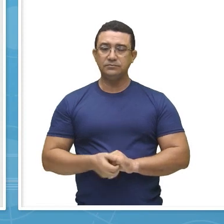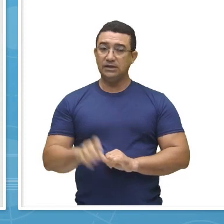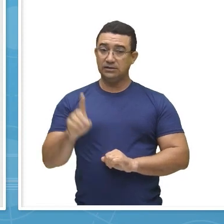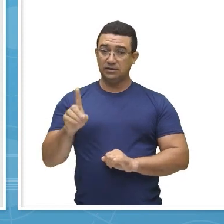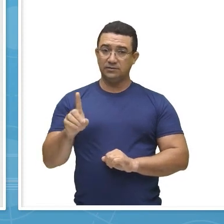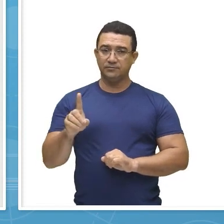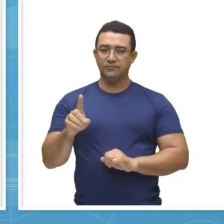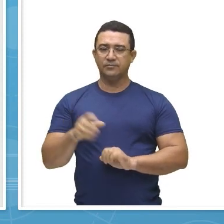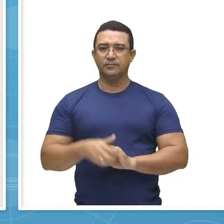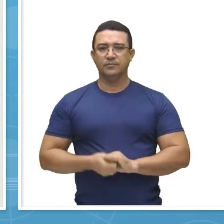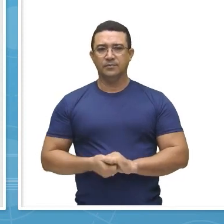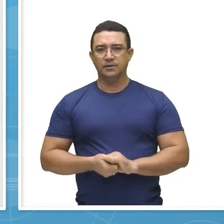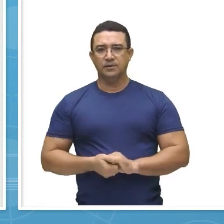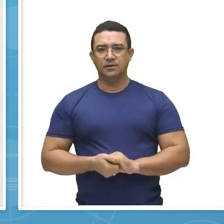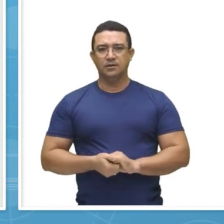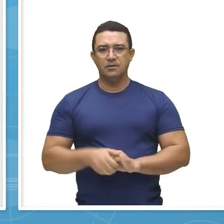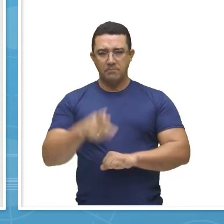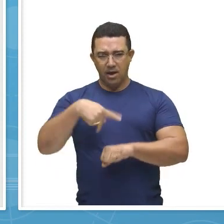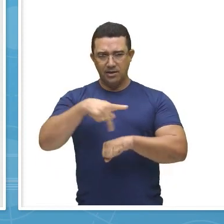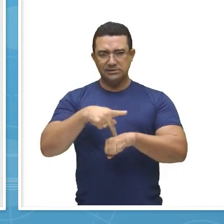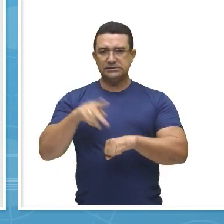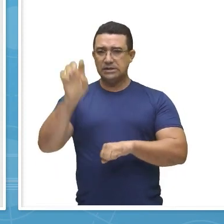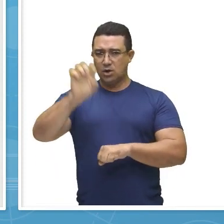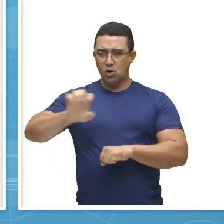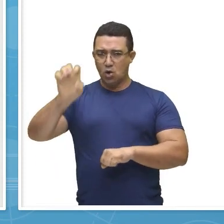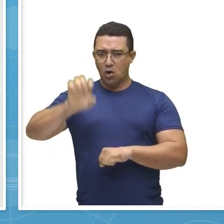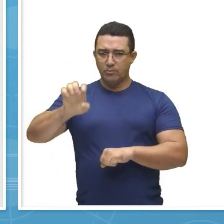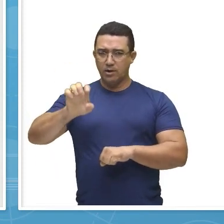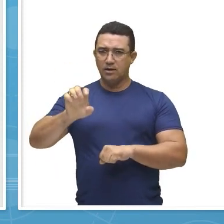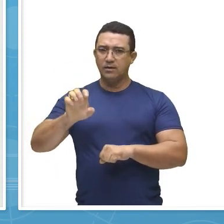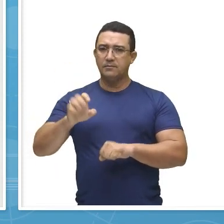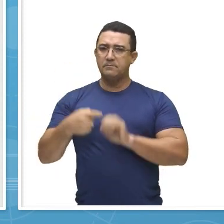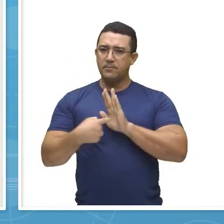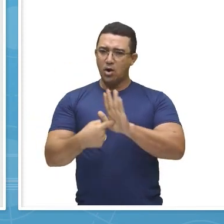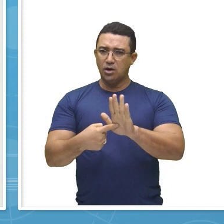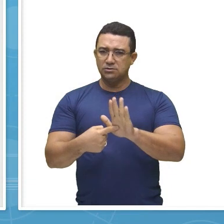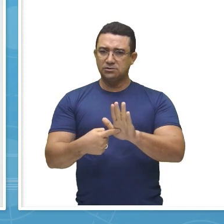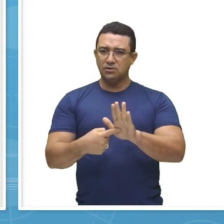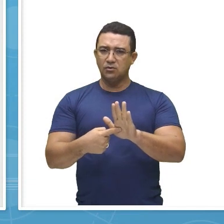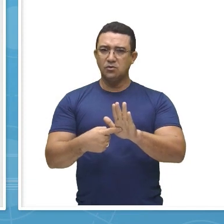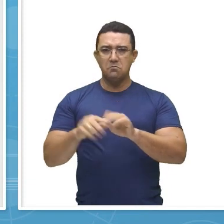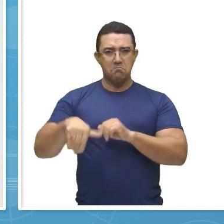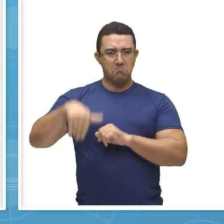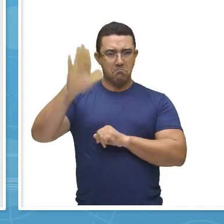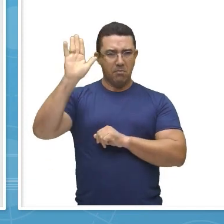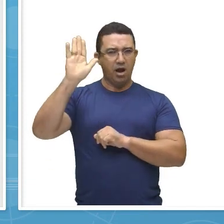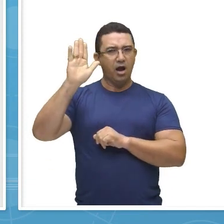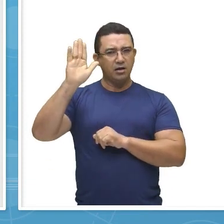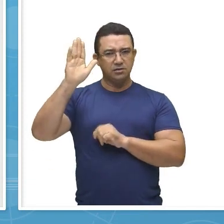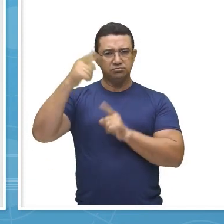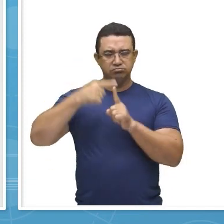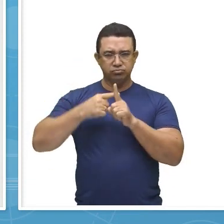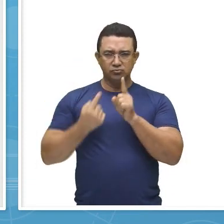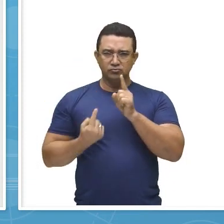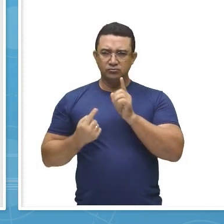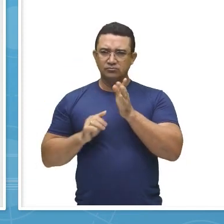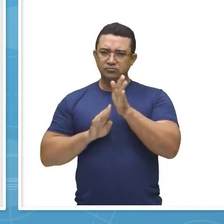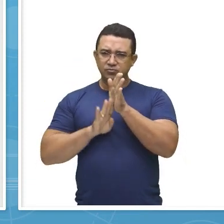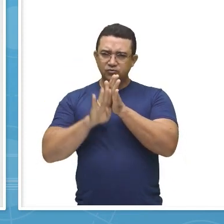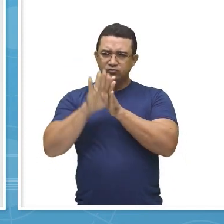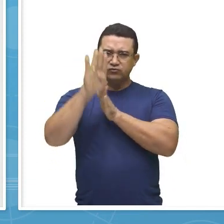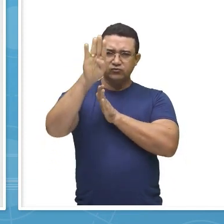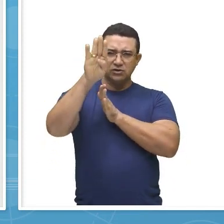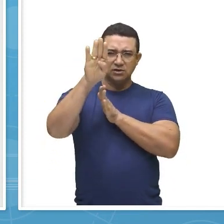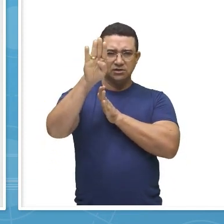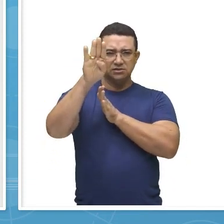letra D diz o seguinte: os países da Europa apresentam os mais elevados